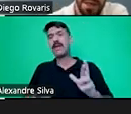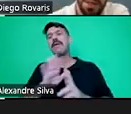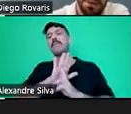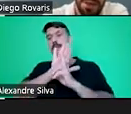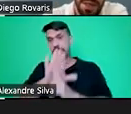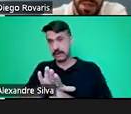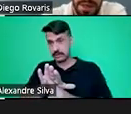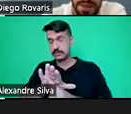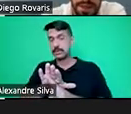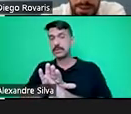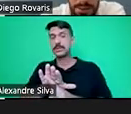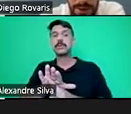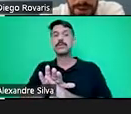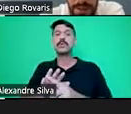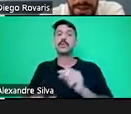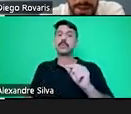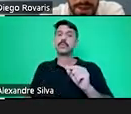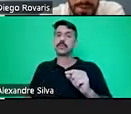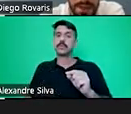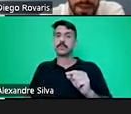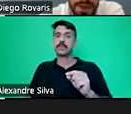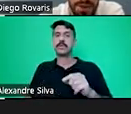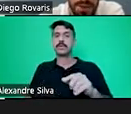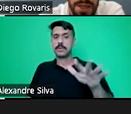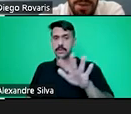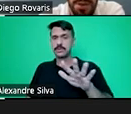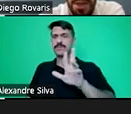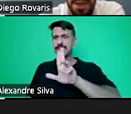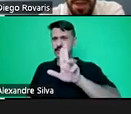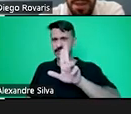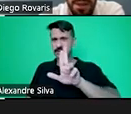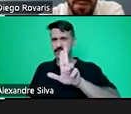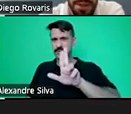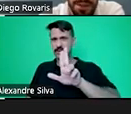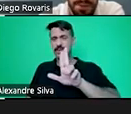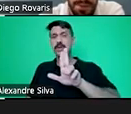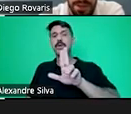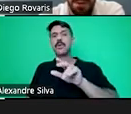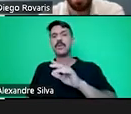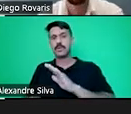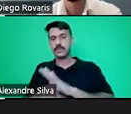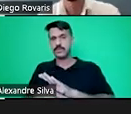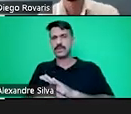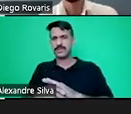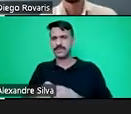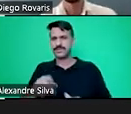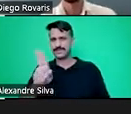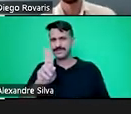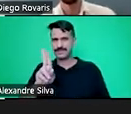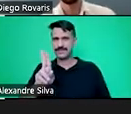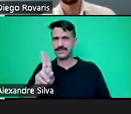representatividade, a gente vê que esse aqui é uma ferramenta que se chama Genome-Wide Association Study Diversity Monitor.